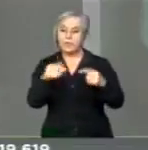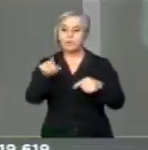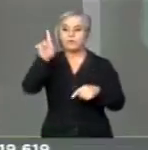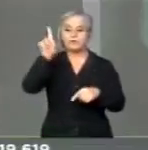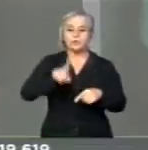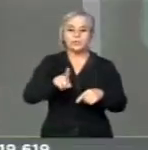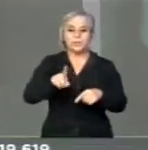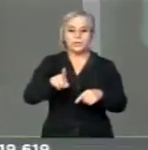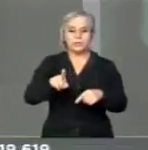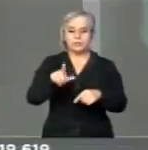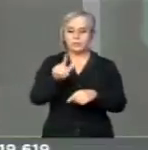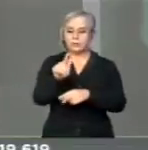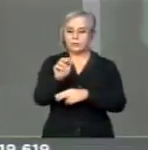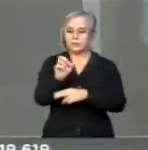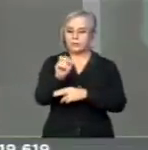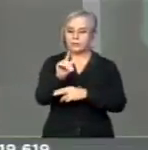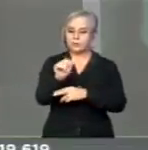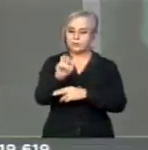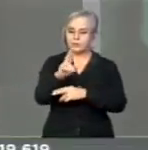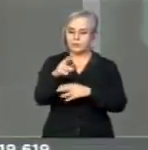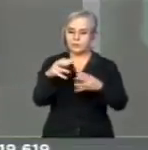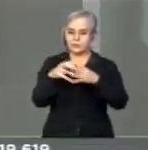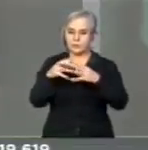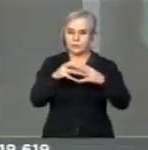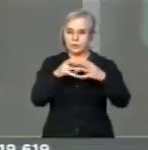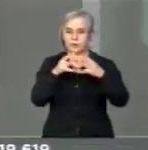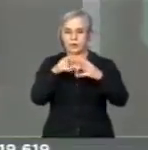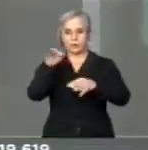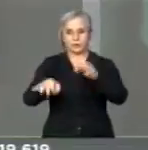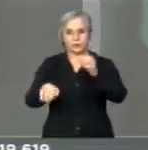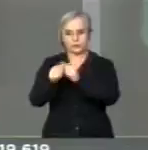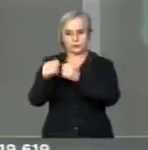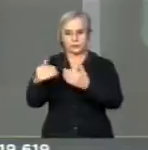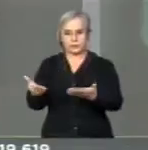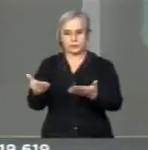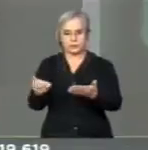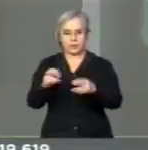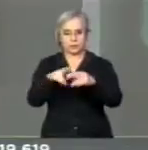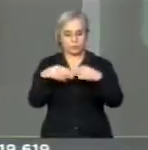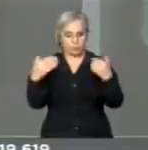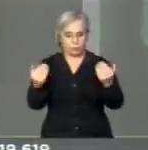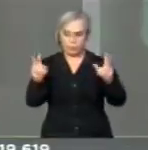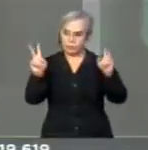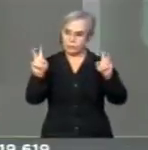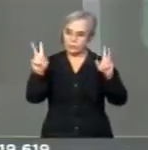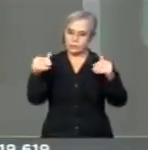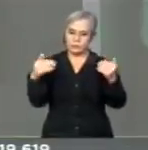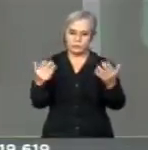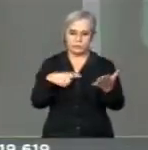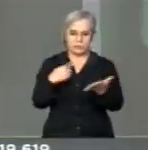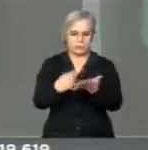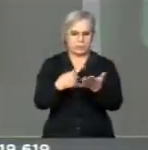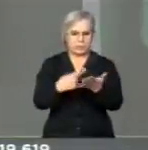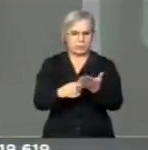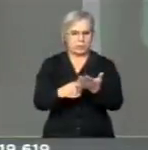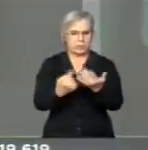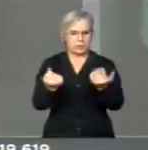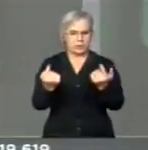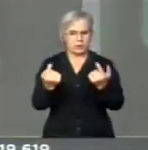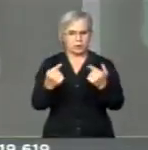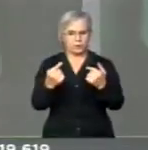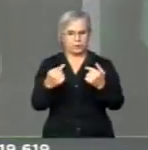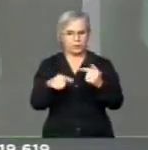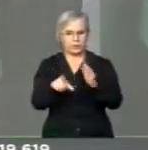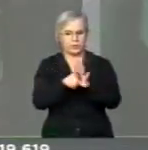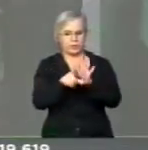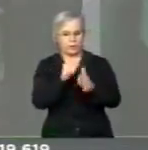subjetivos dos gestores, dos órgãos e entidades jurisdicionadas. Desvios desta natureza comprometem a legitimidade de